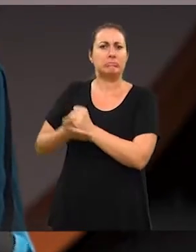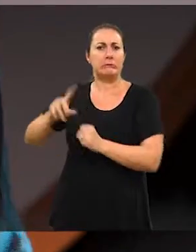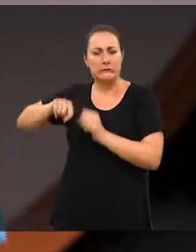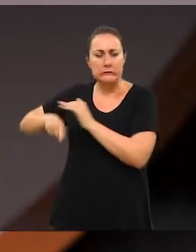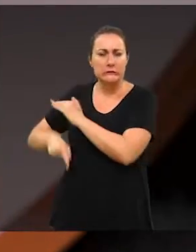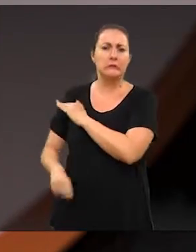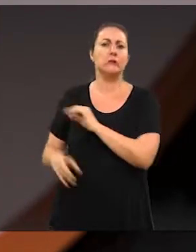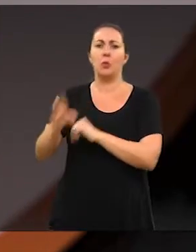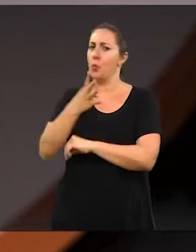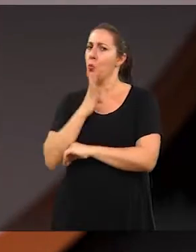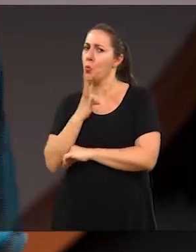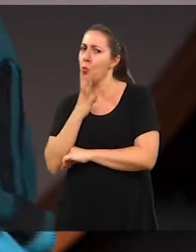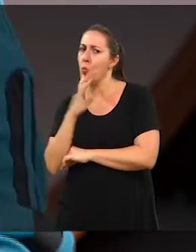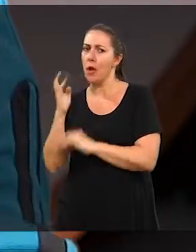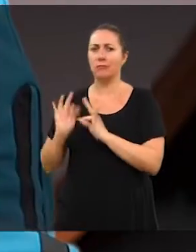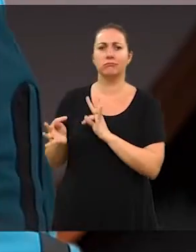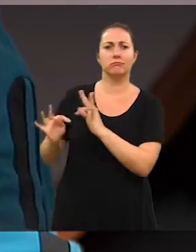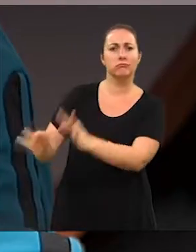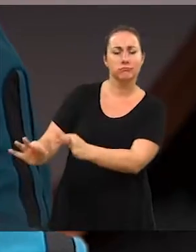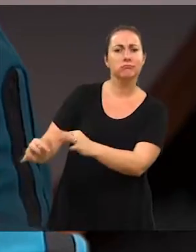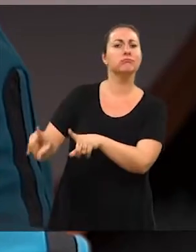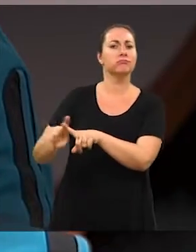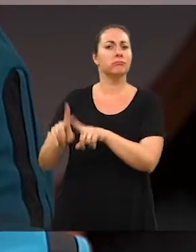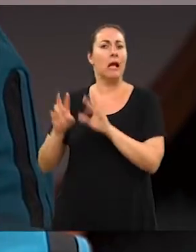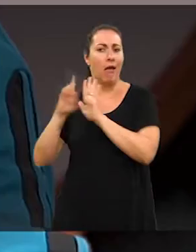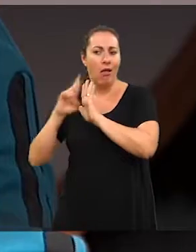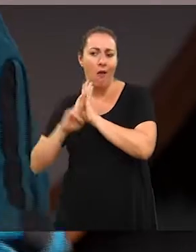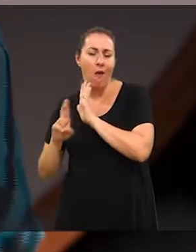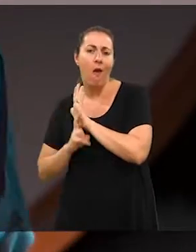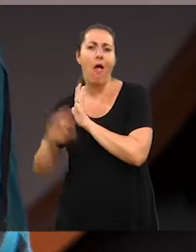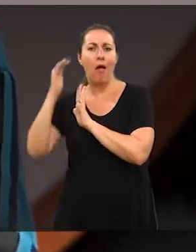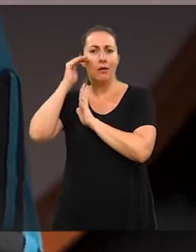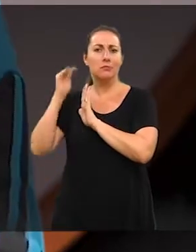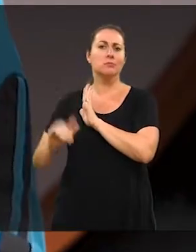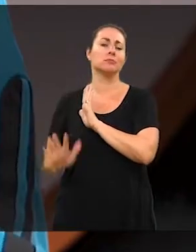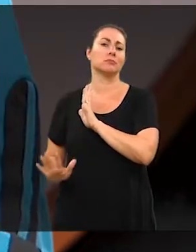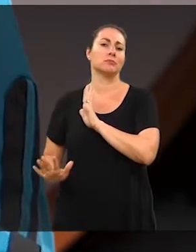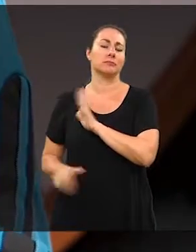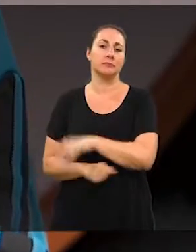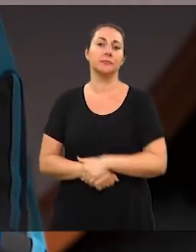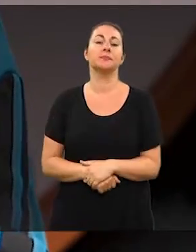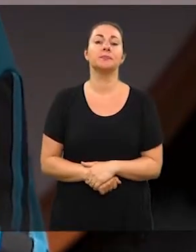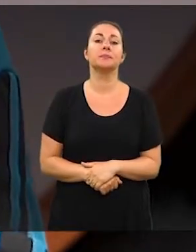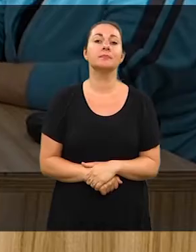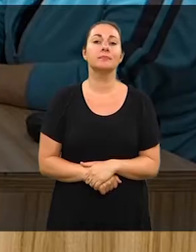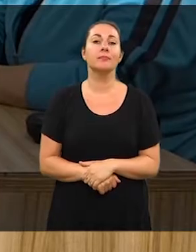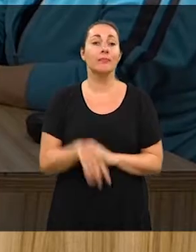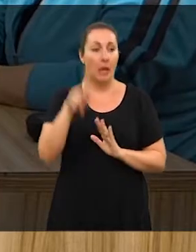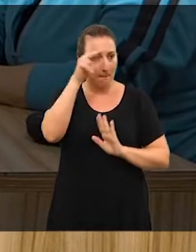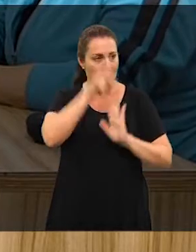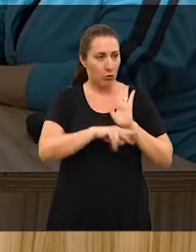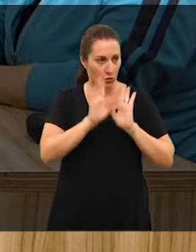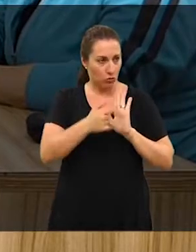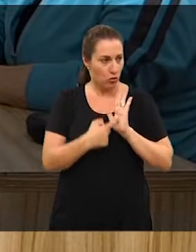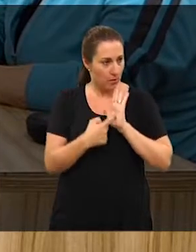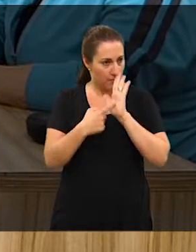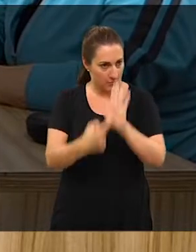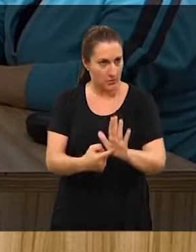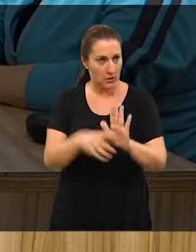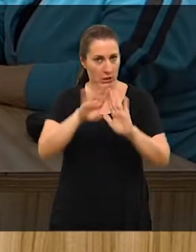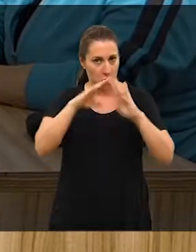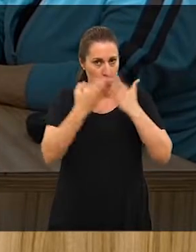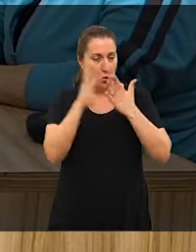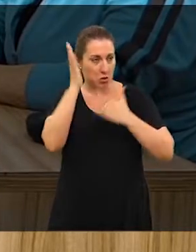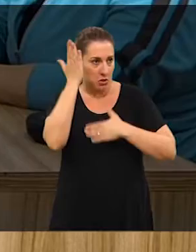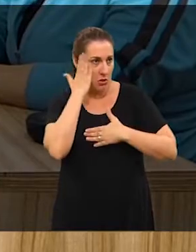base maior, um conhecimento da técnica, né, um conhecimento das regras também de tudo, né? Esse projeto já foi apresentado?